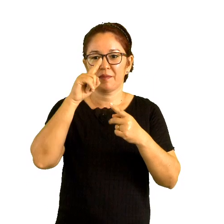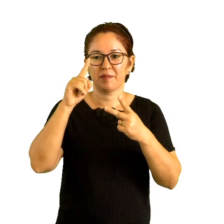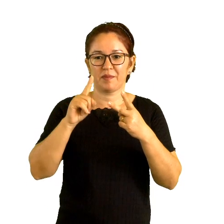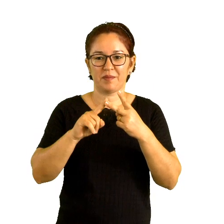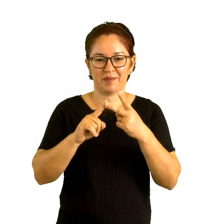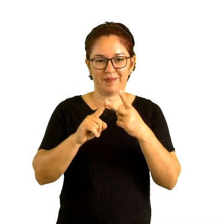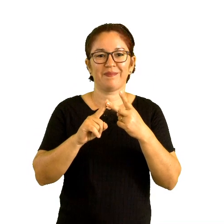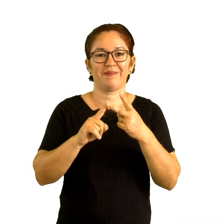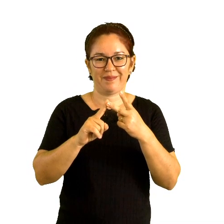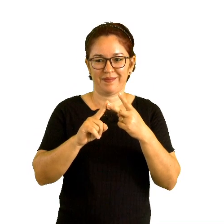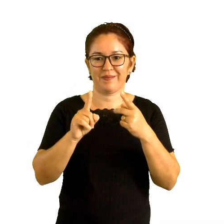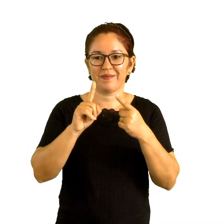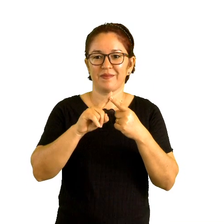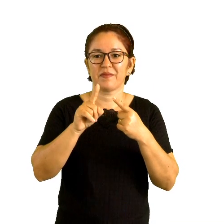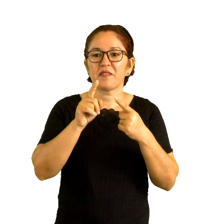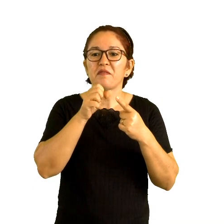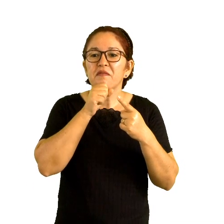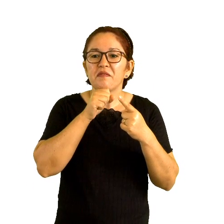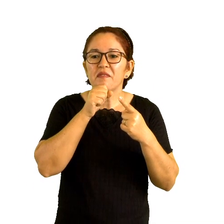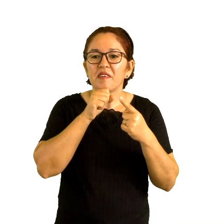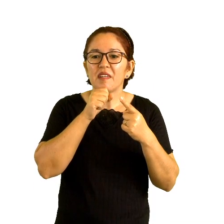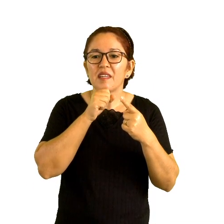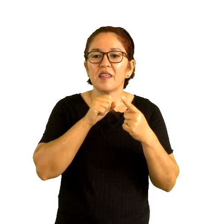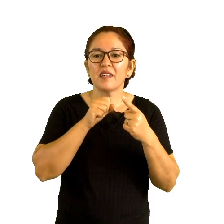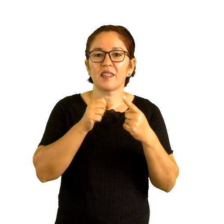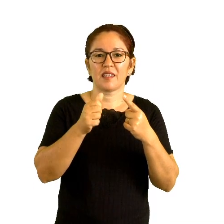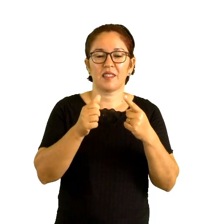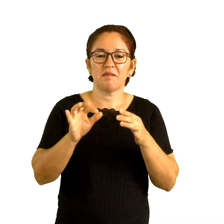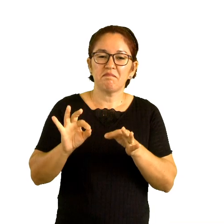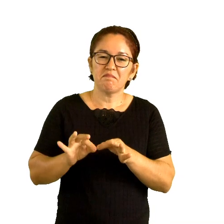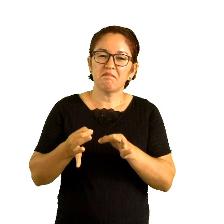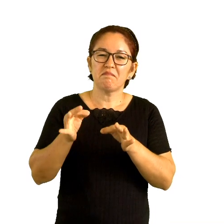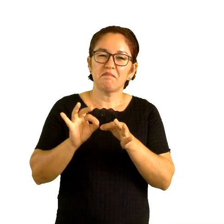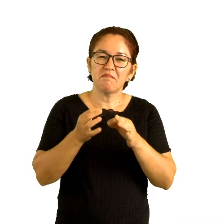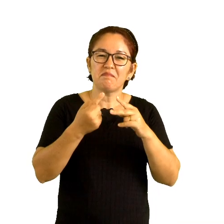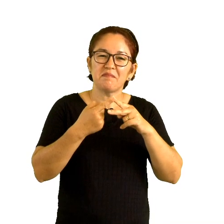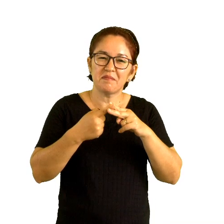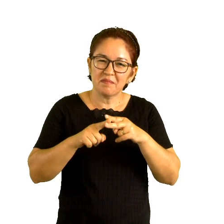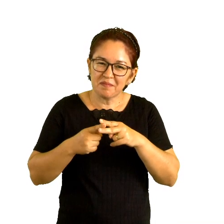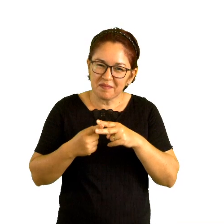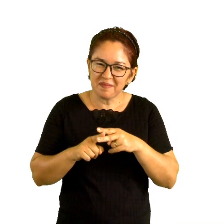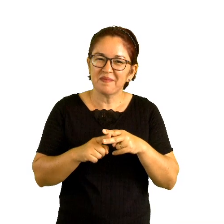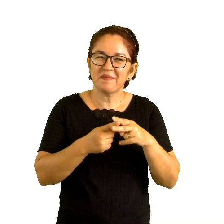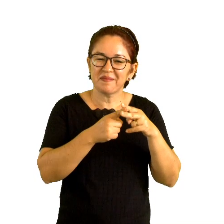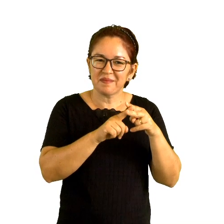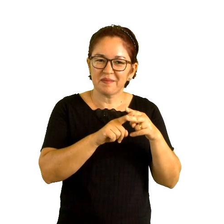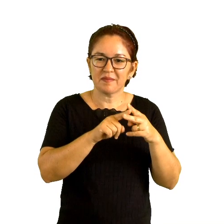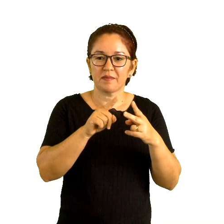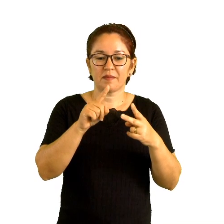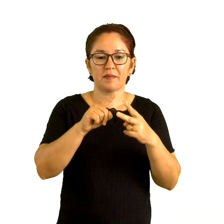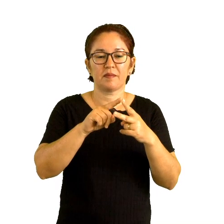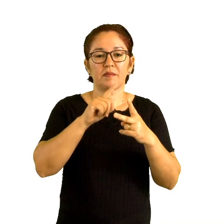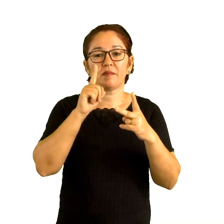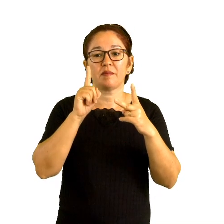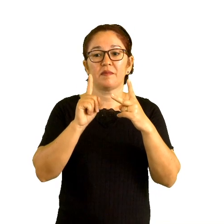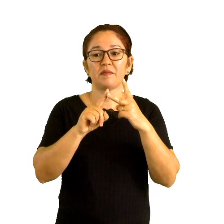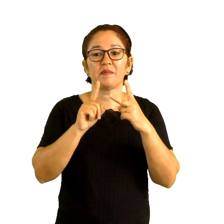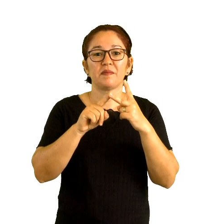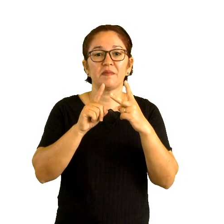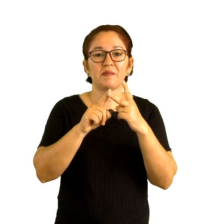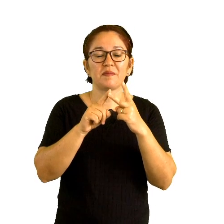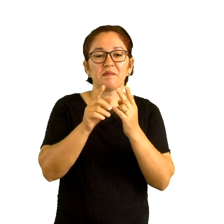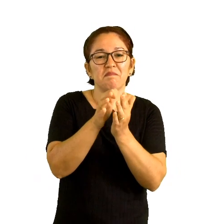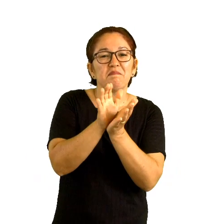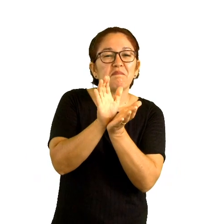lembra? A velha afiar, que vai estar na tela para vocês relembrar. E trabalhamos também E o dente